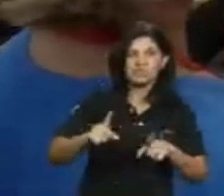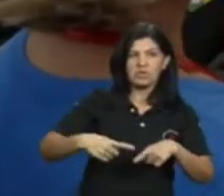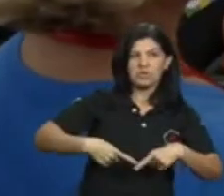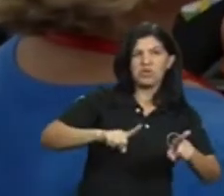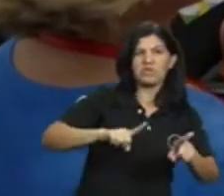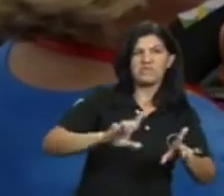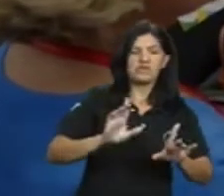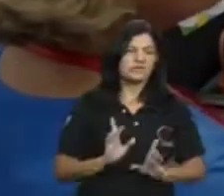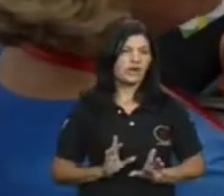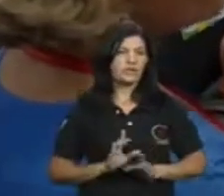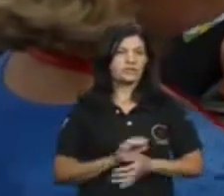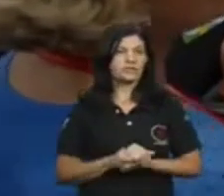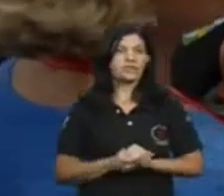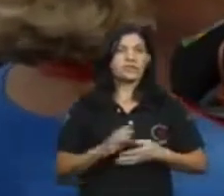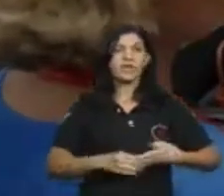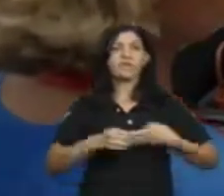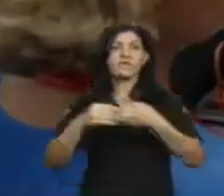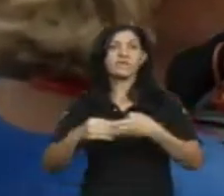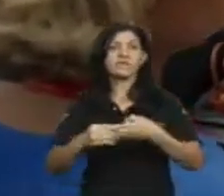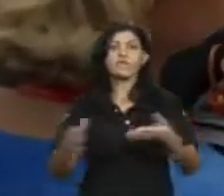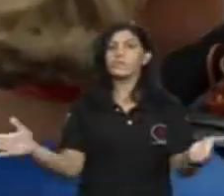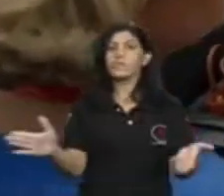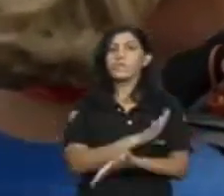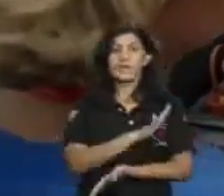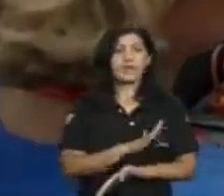está levantando para cair.